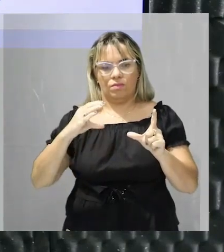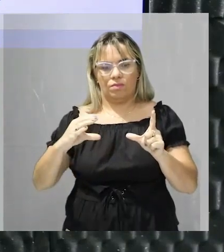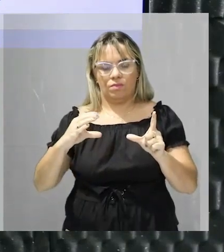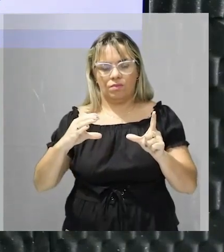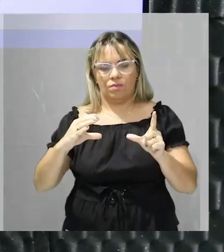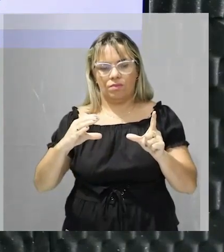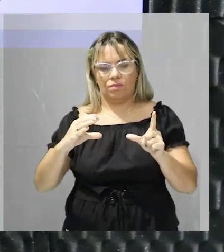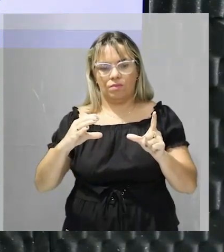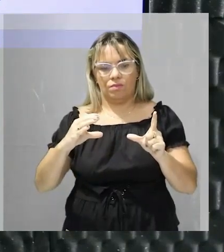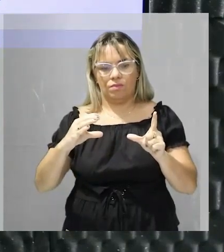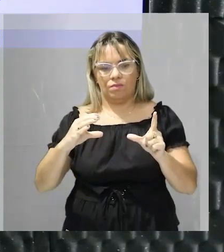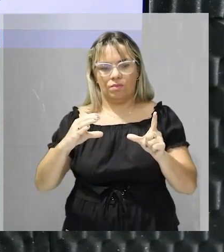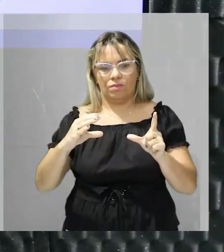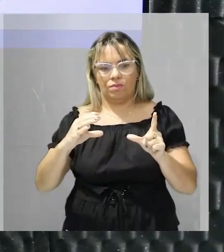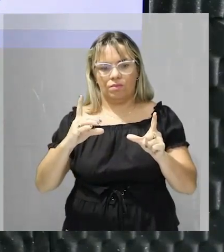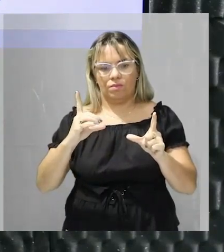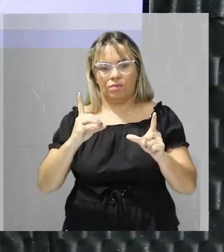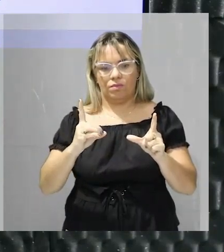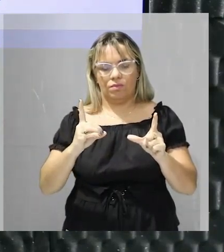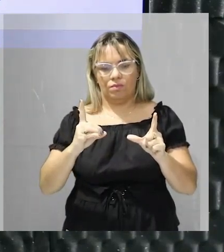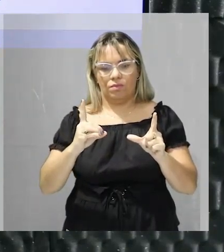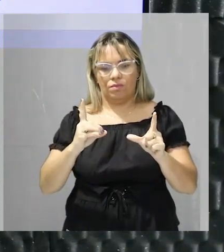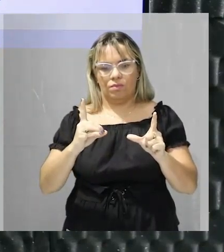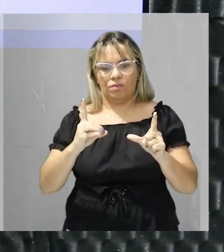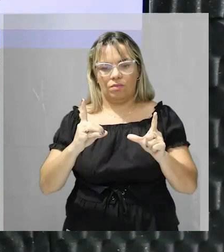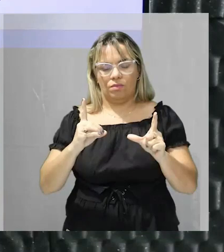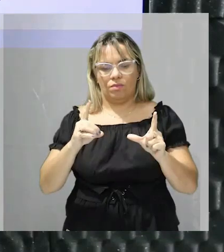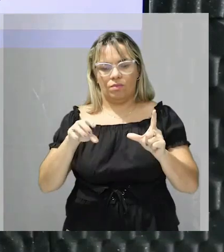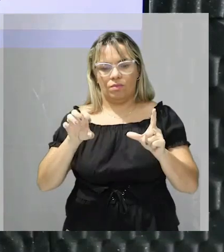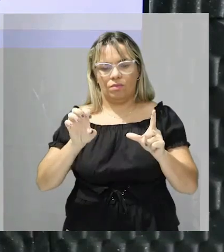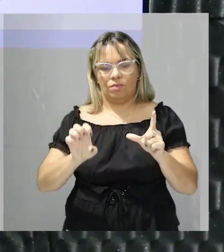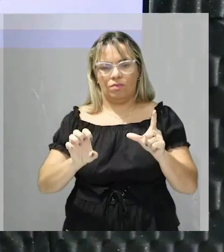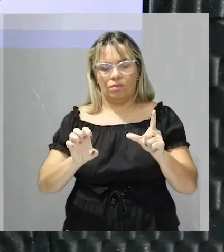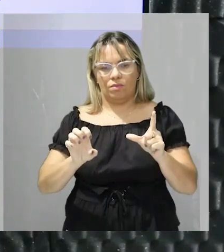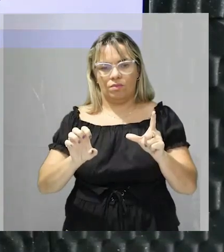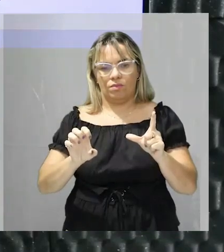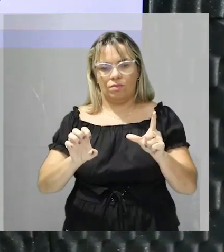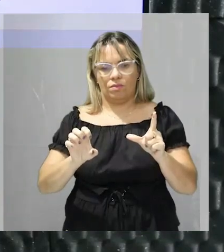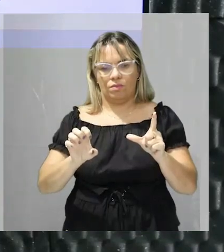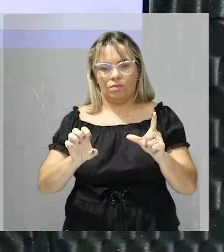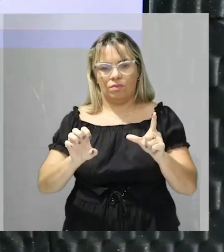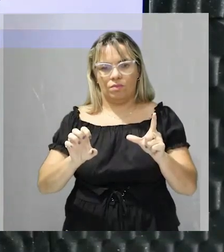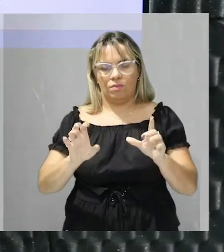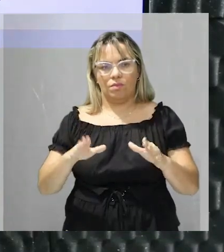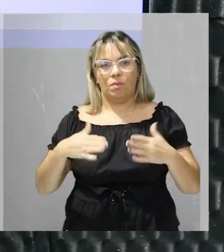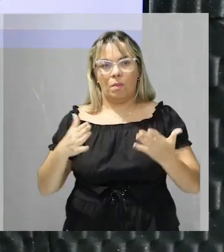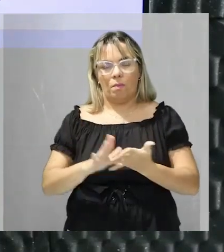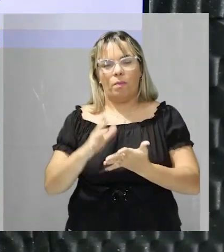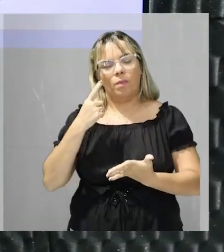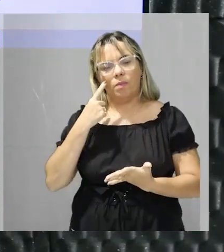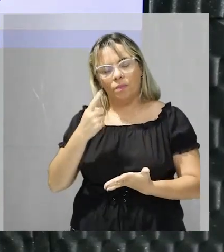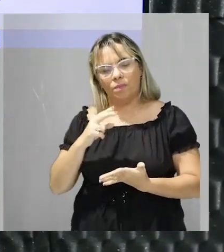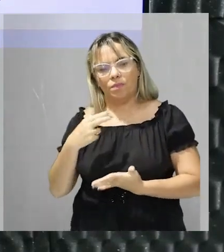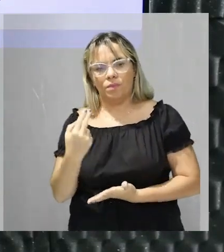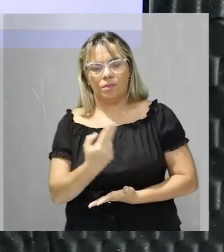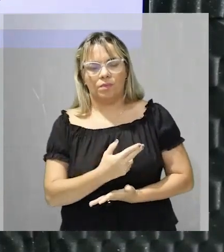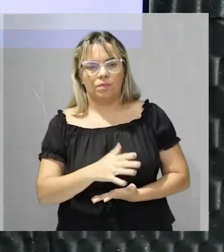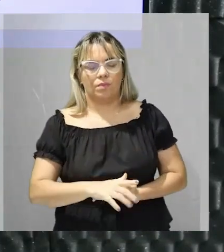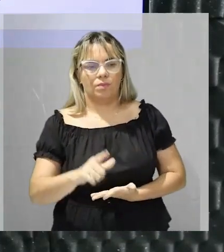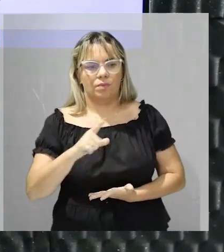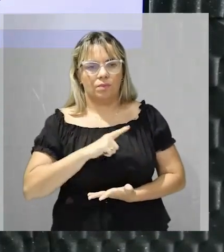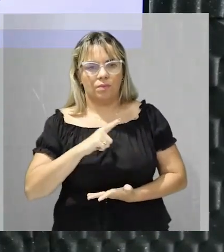C 10 letra D 10,5 por fim na letra e 15 Então veja nós temos aqui